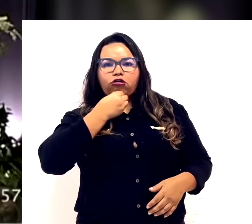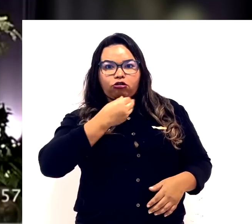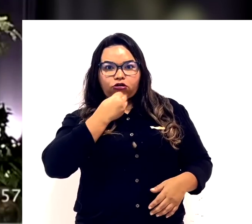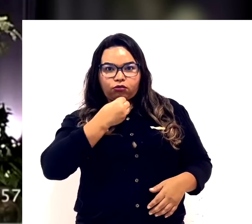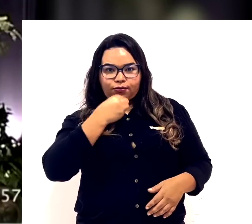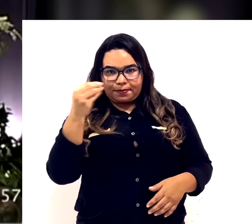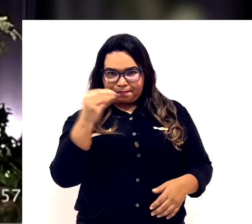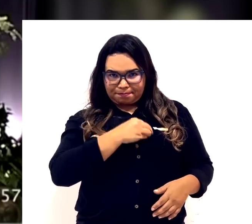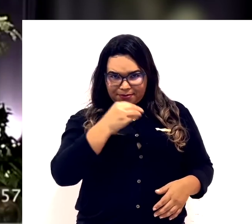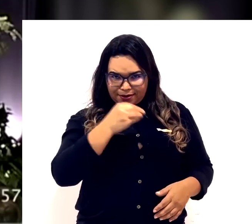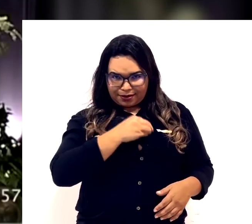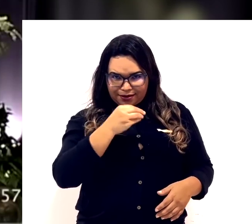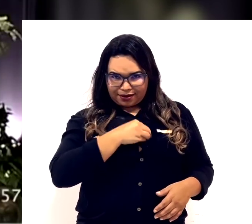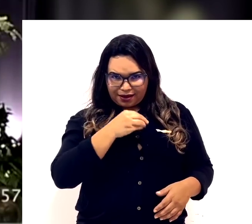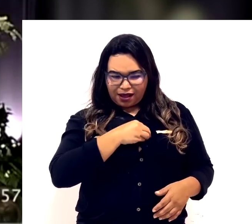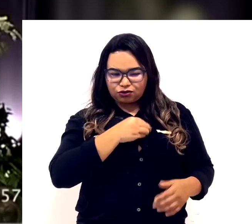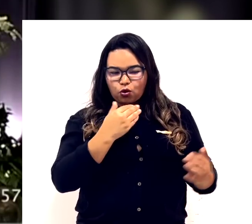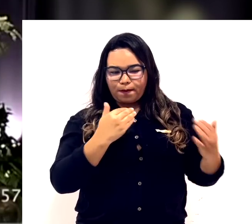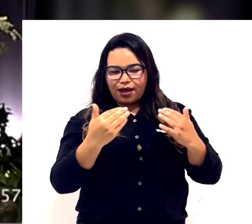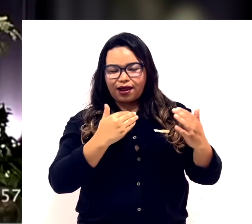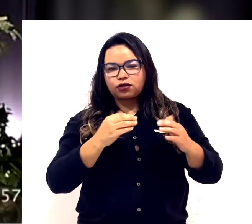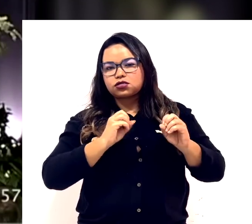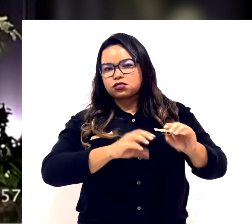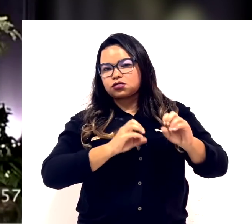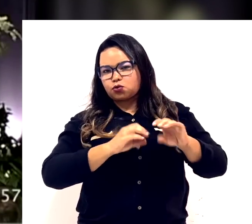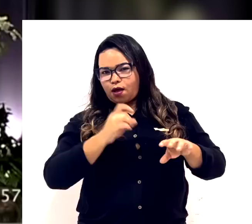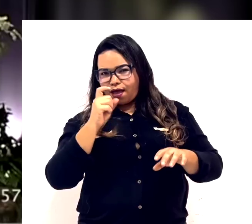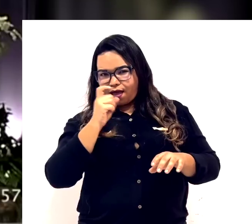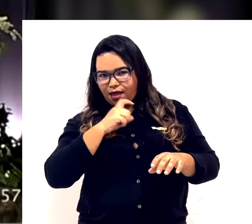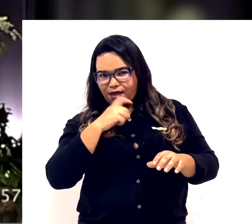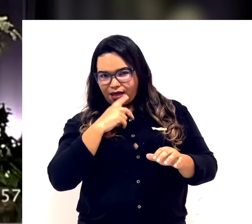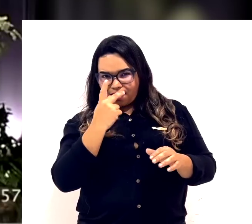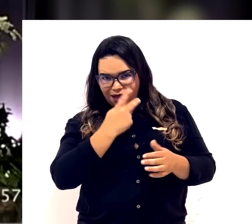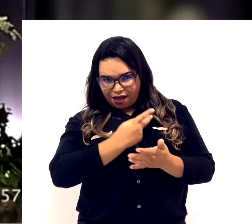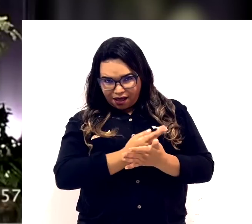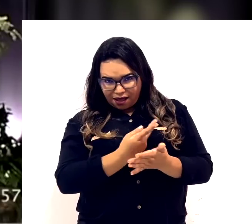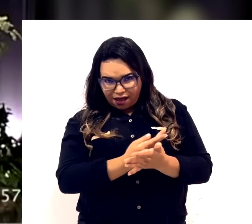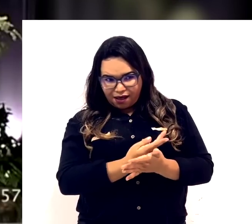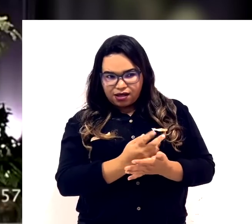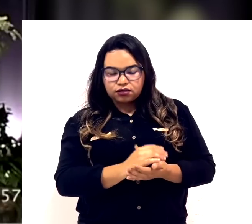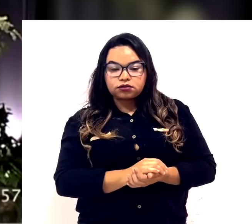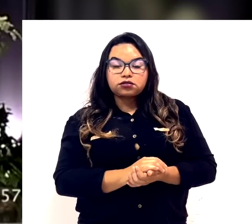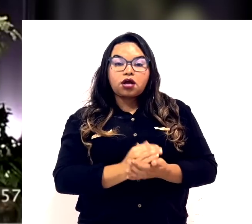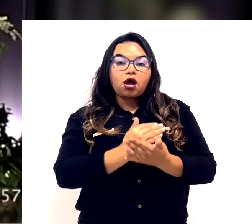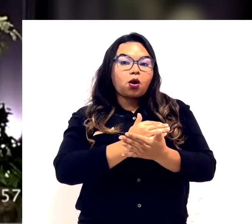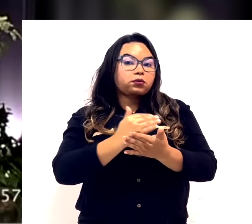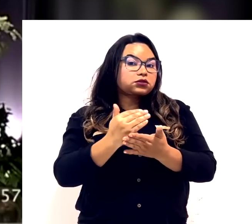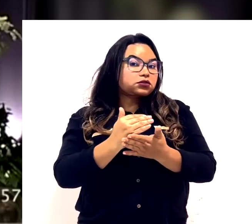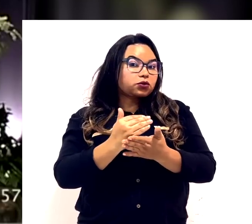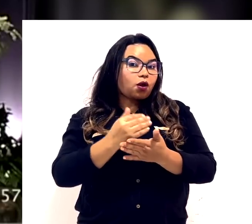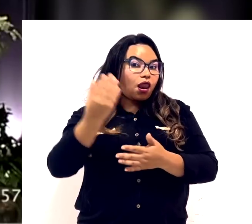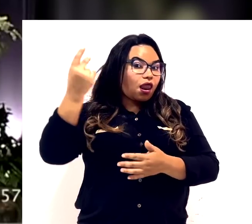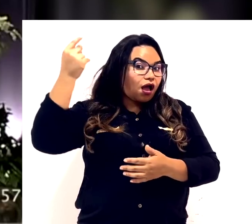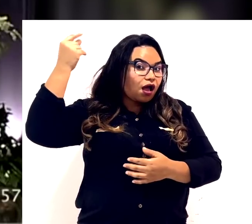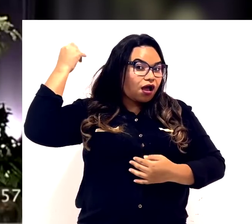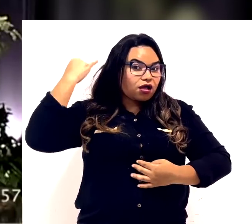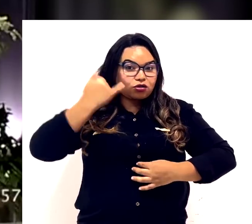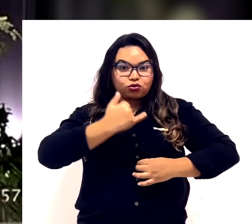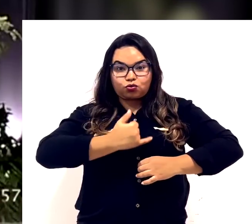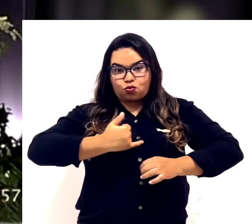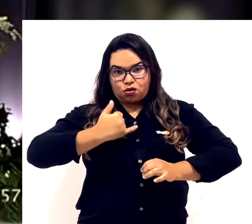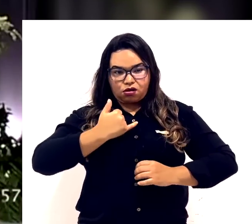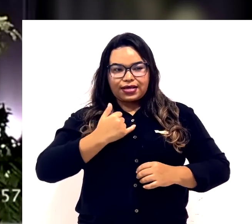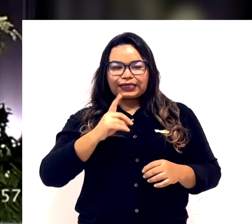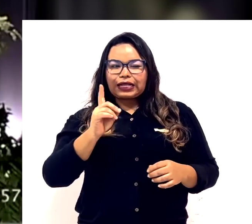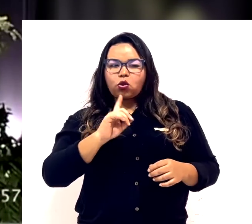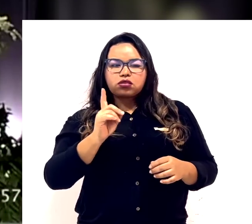tempo. Portanto, já vimos que ele não pode ter vindo no Império Grego, porque ele se levanta do 4º Império, e tampouco pode vir